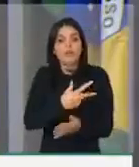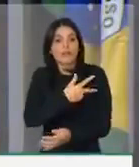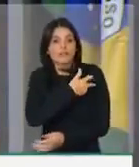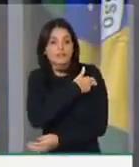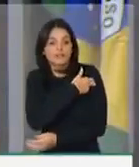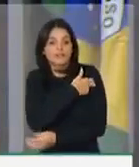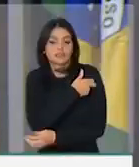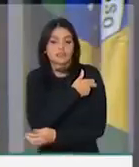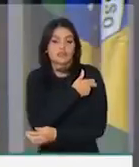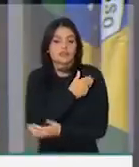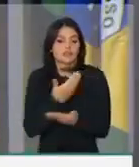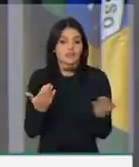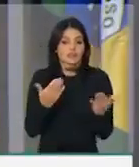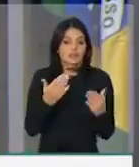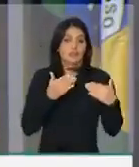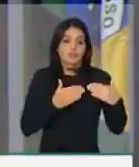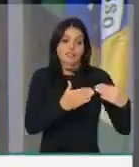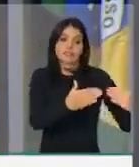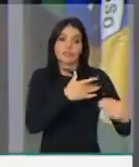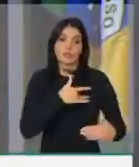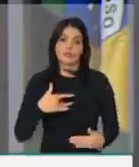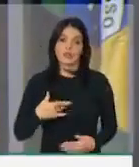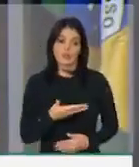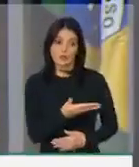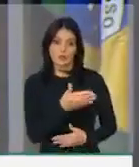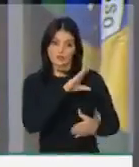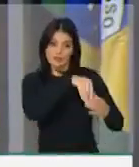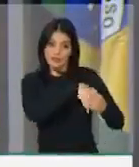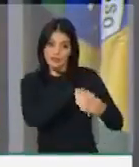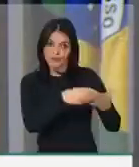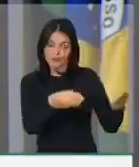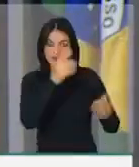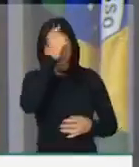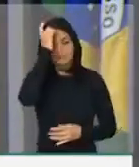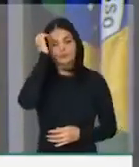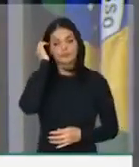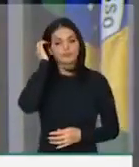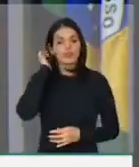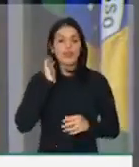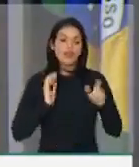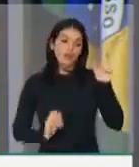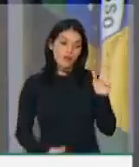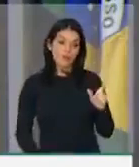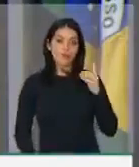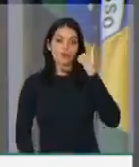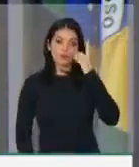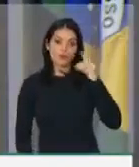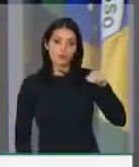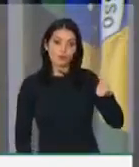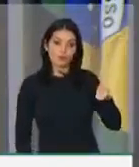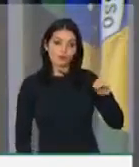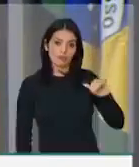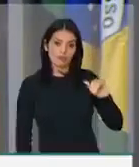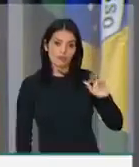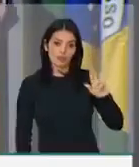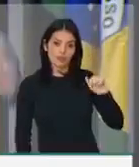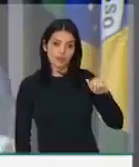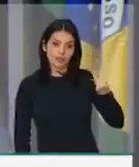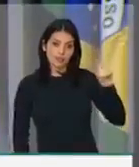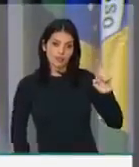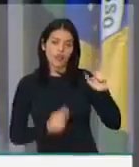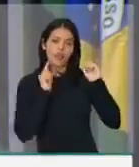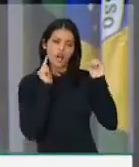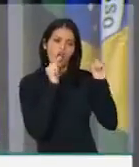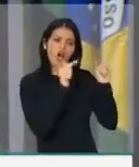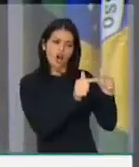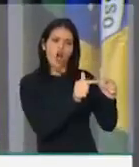por parte do Ministério da Saúde e esse deputado E como eu disse muito conhecido